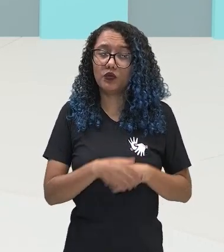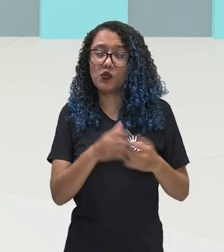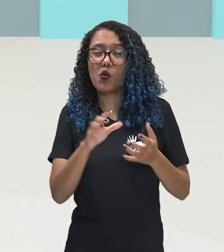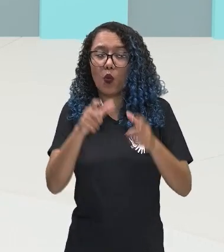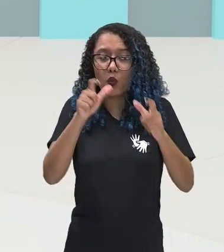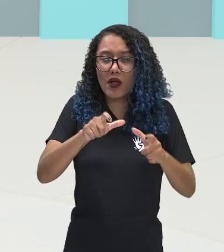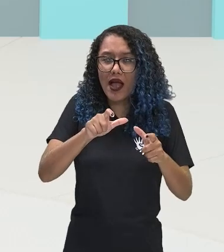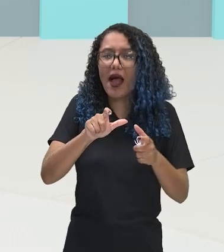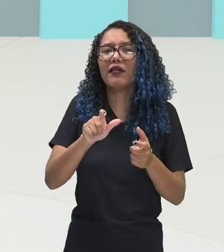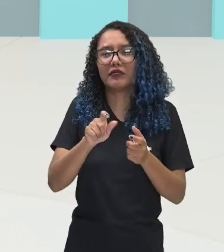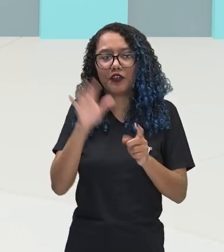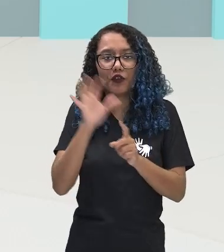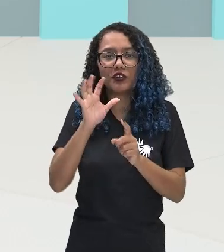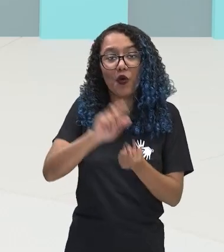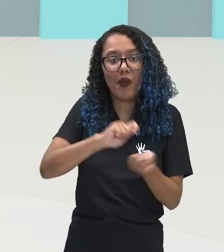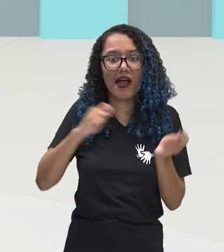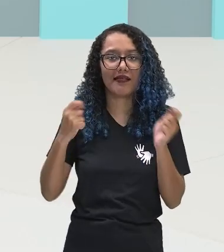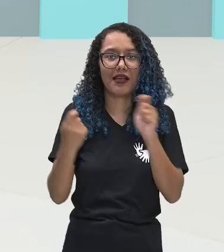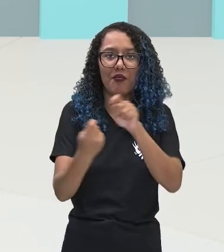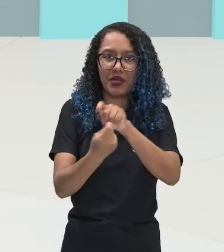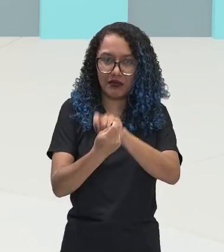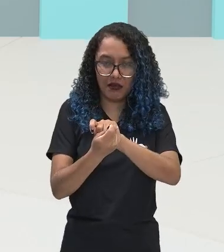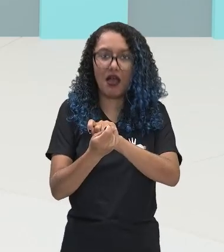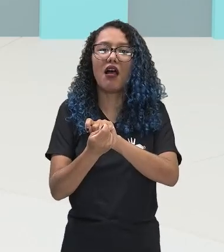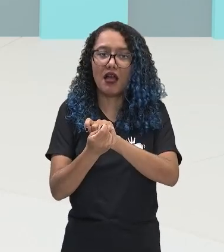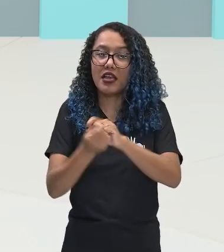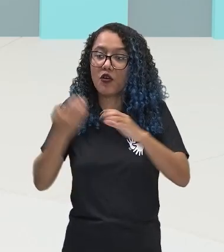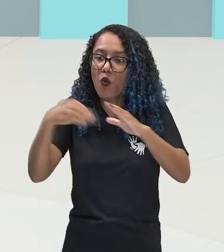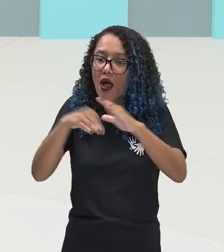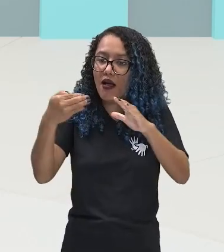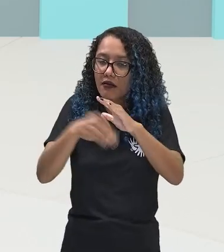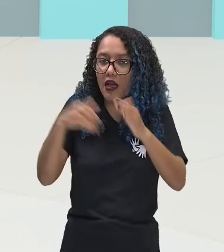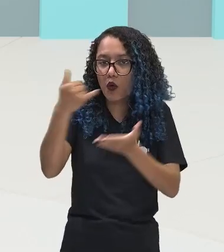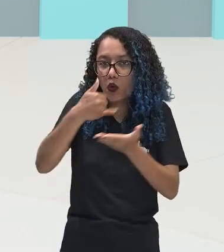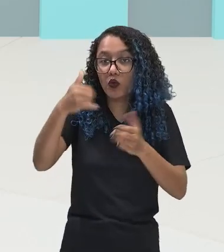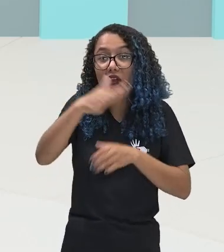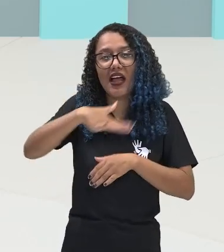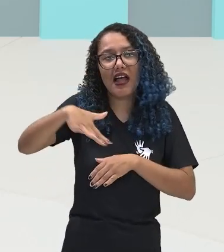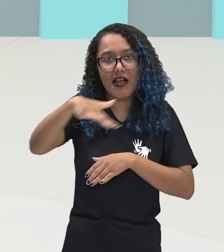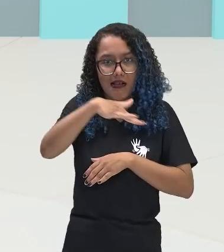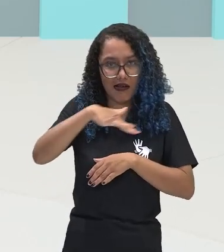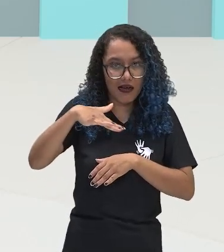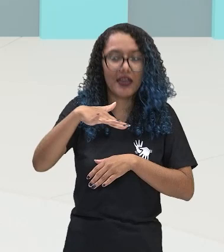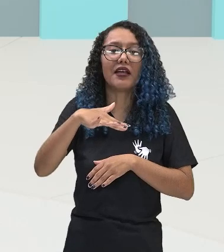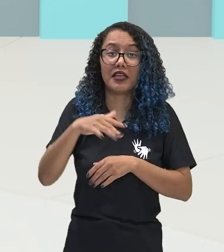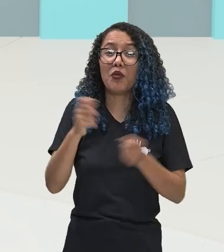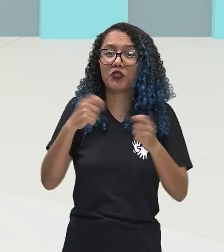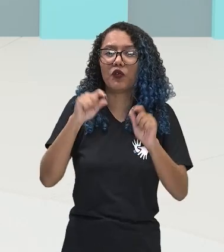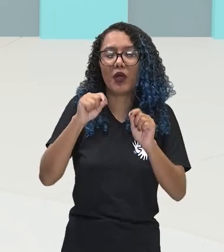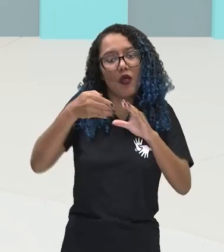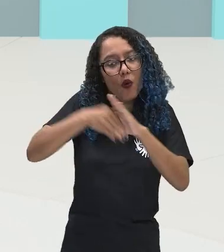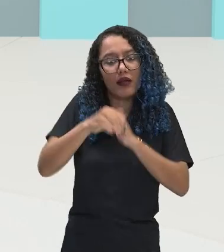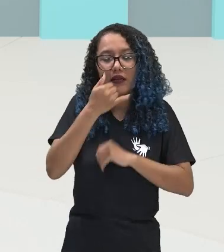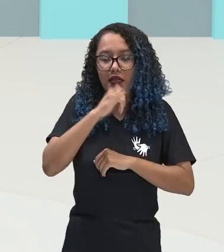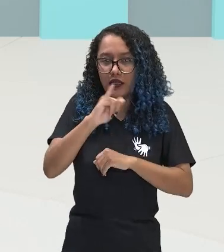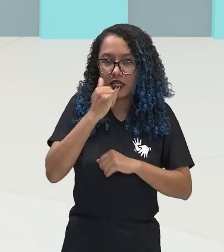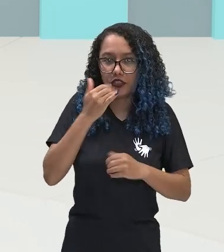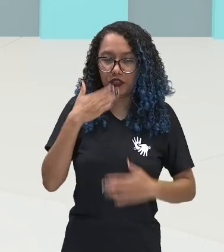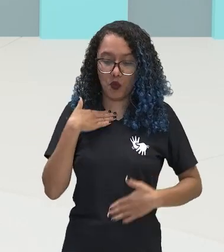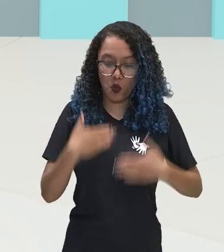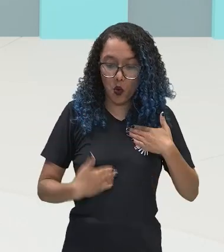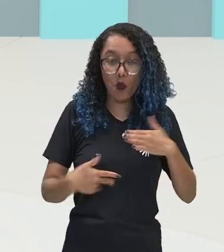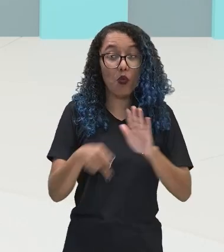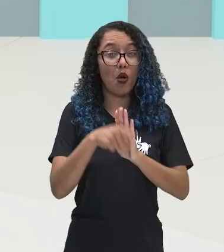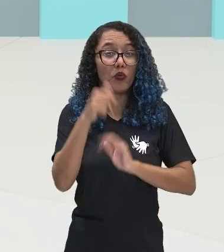nessas regiões e onde justamente vai conferir mais energia para elas né para